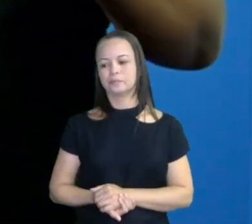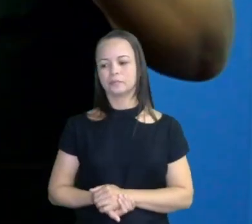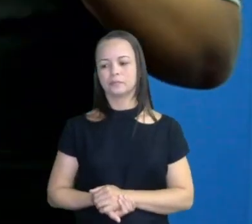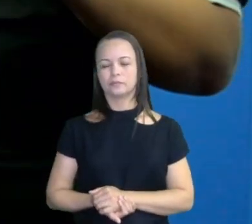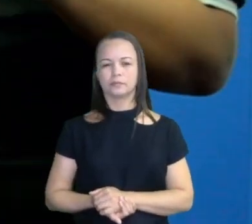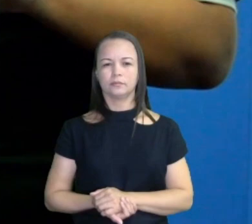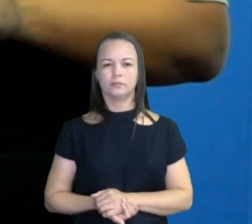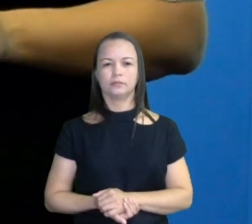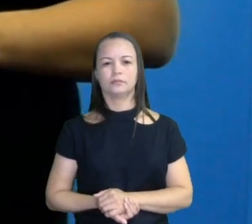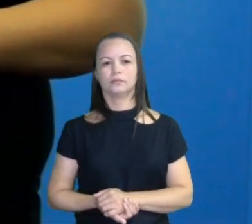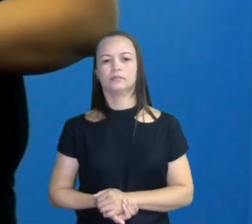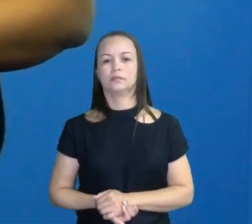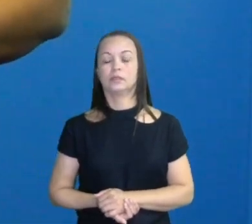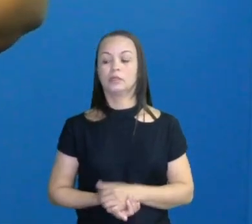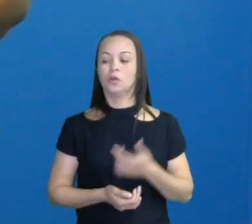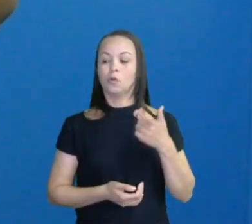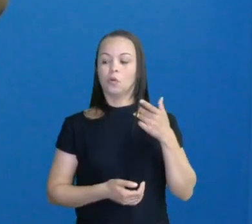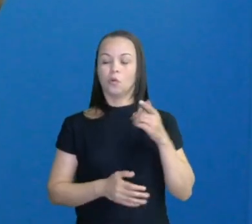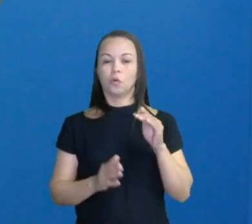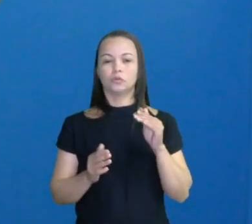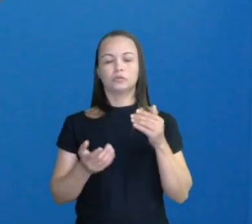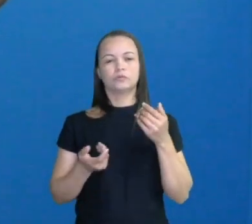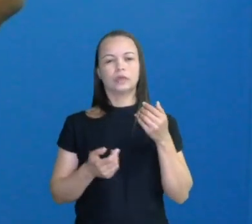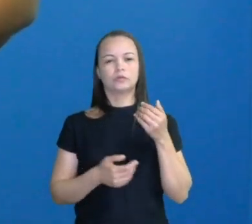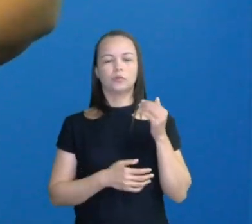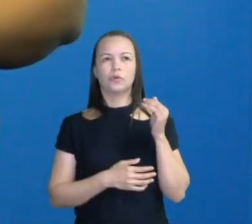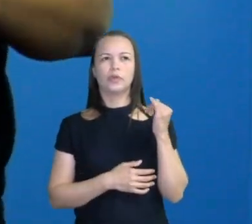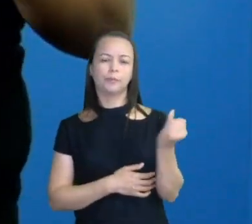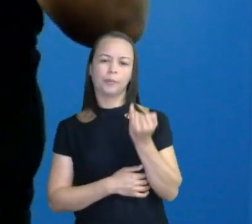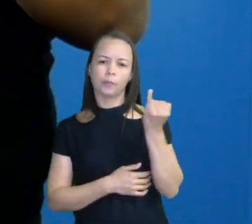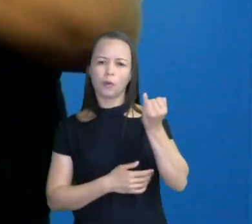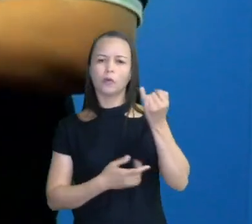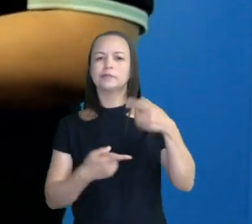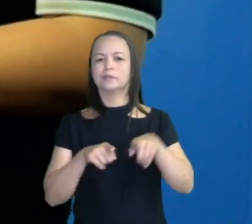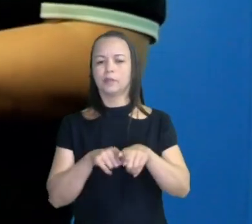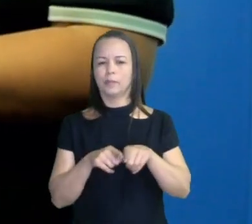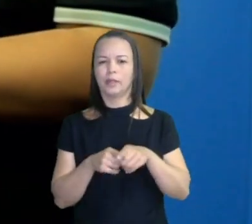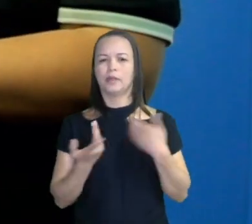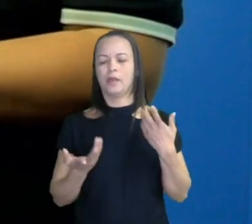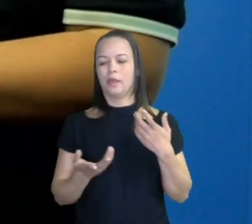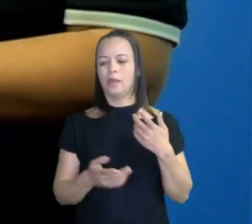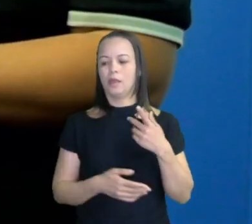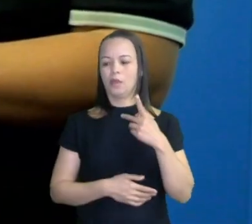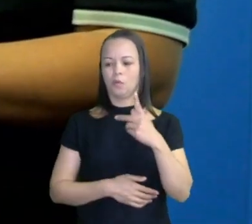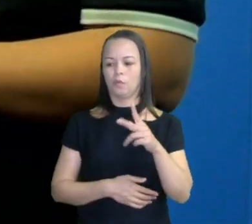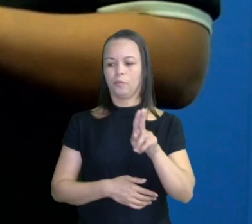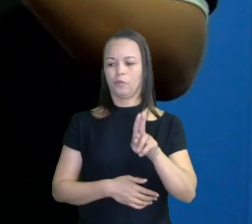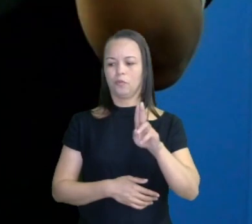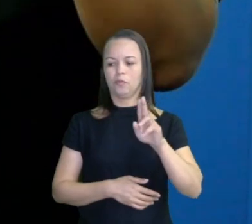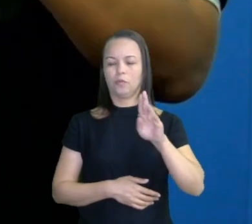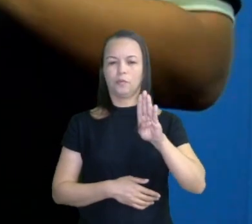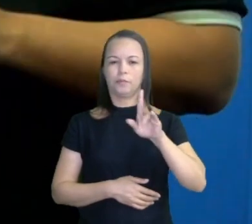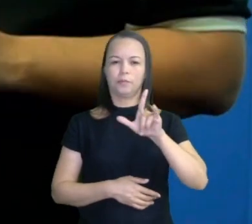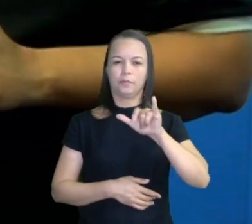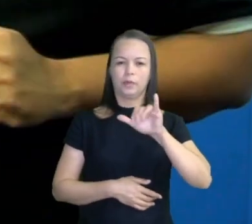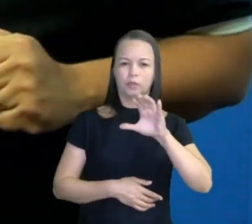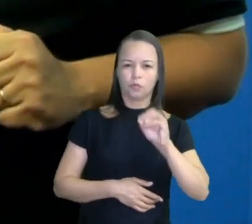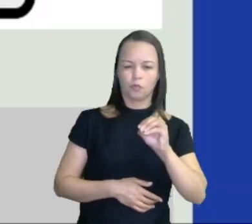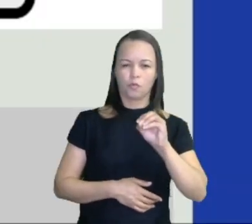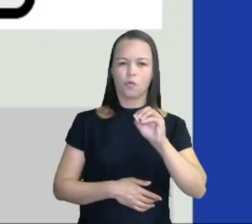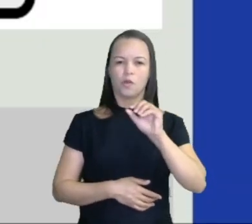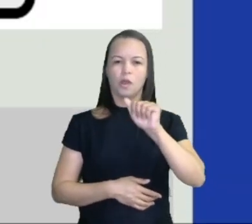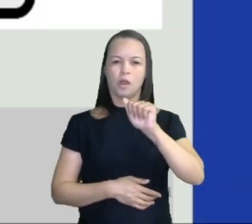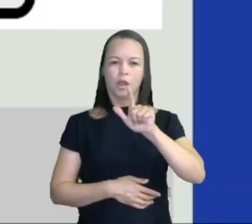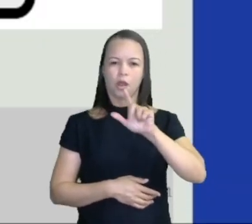E outro fato importante é o público-alvo, certo? Vamos ler rapidinho